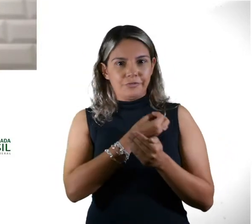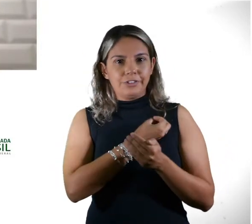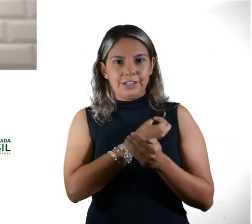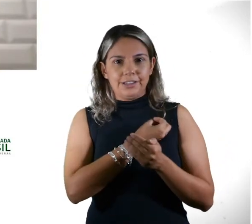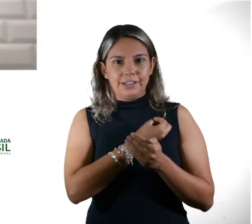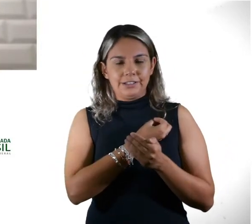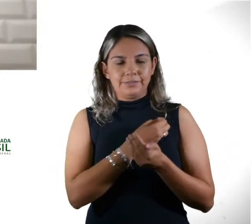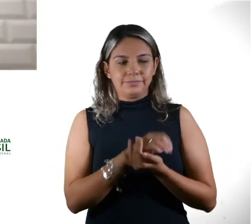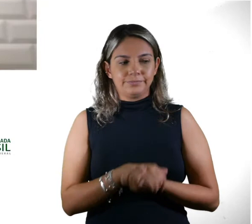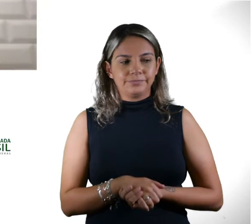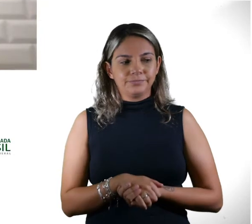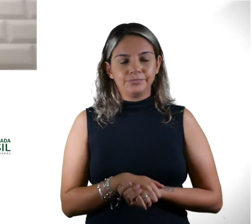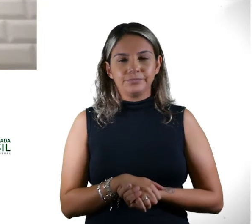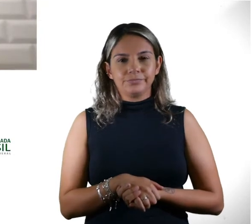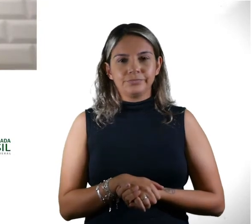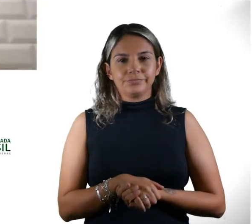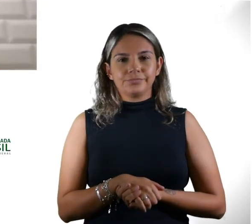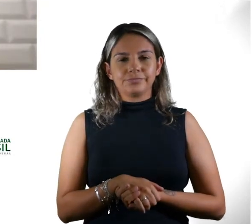né?